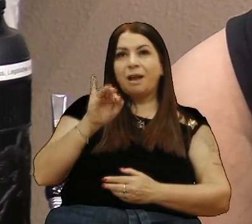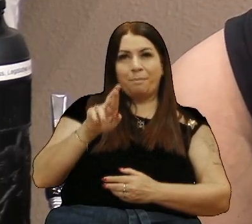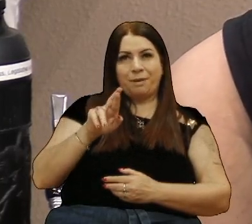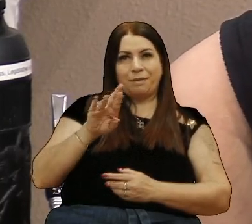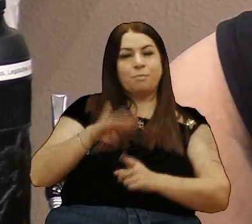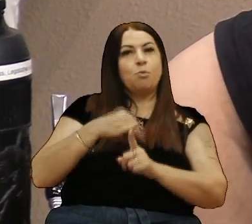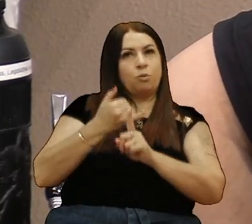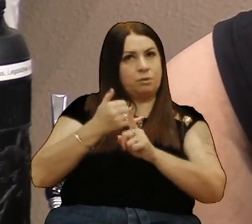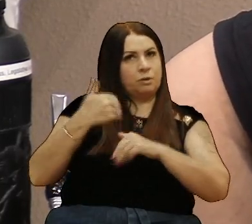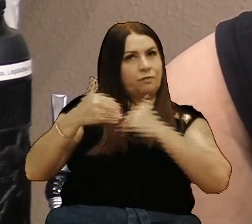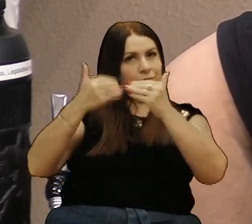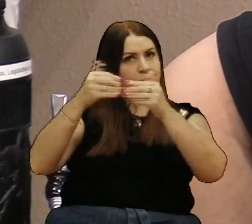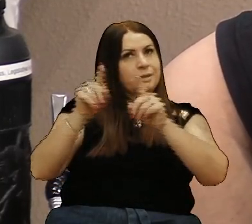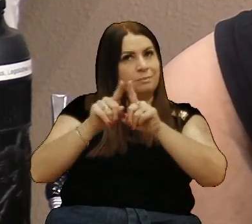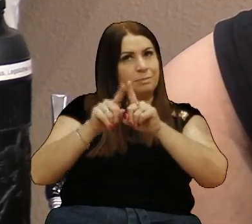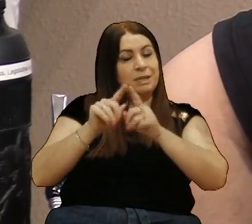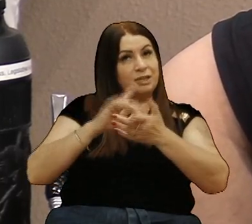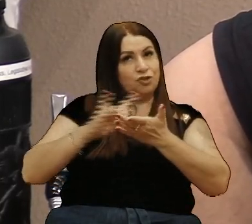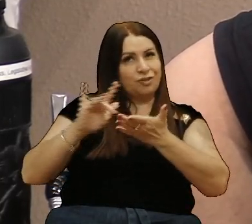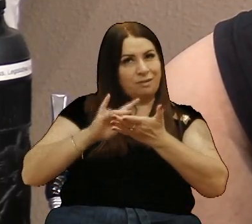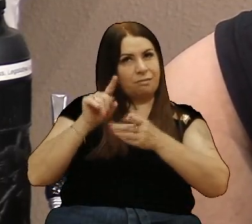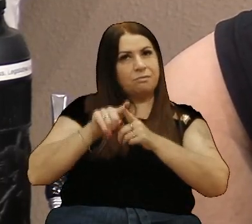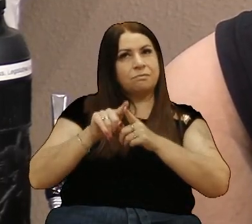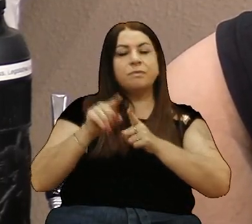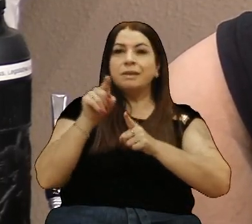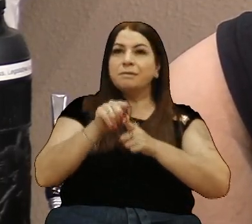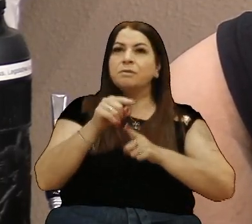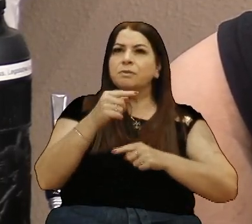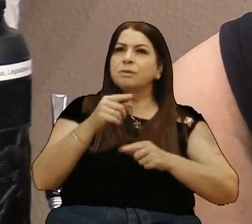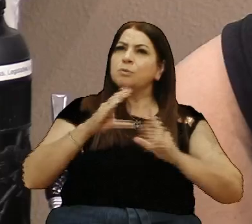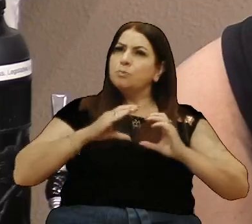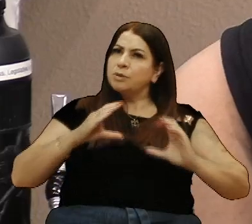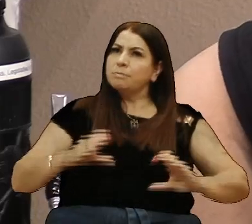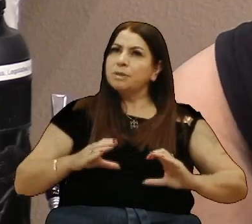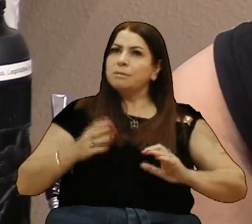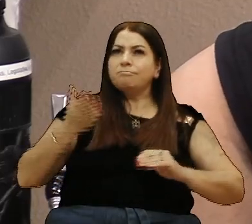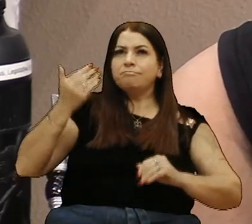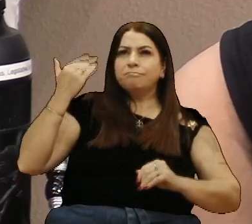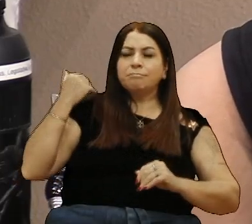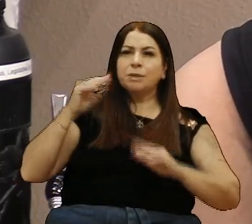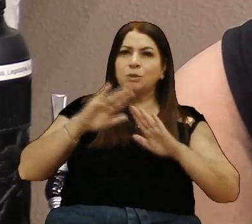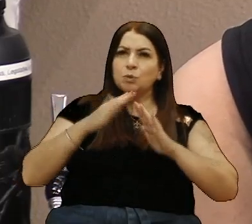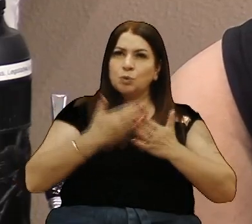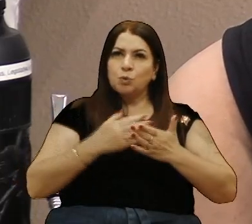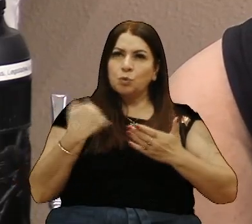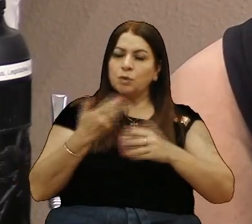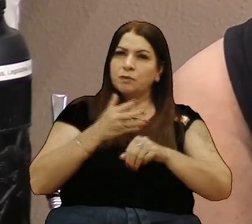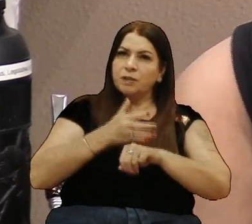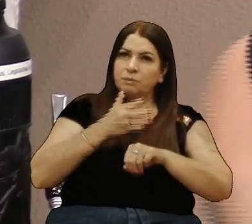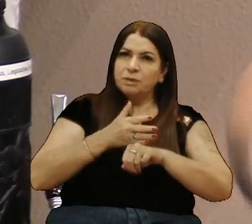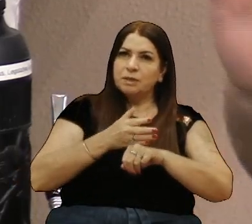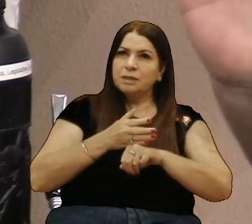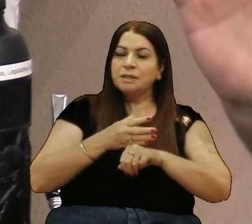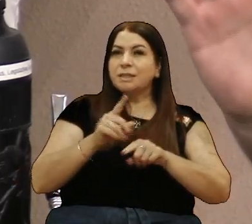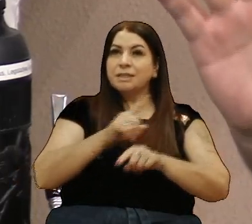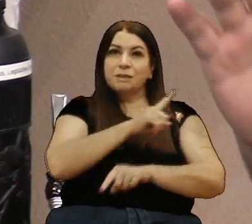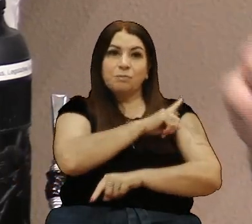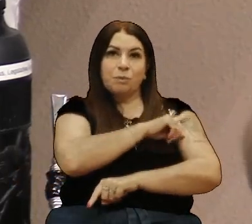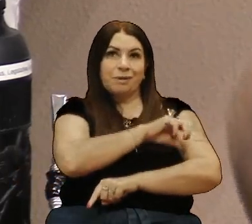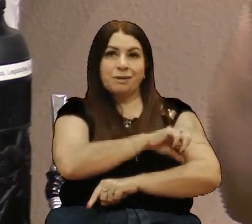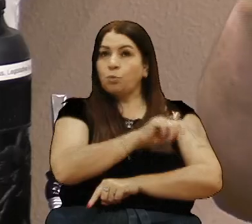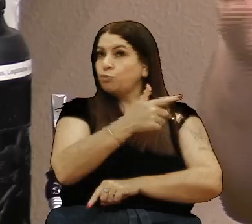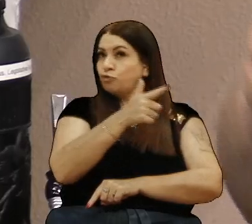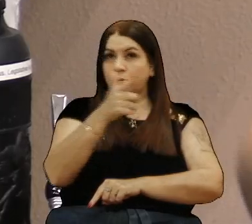uma evolução, né, agora digital, deste triste comportamento que, à época de escola que nós frequentávamos, né, o ensino fundamental, não existia isso,